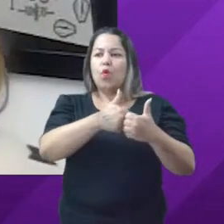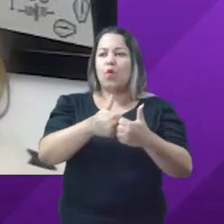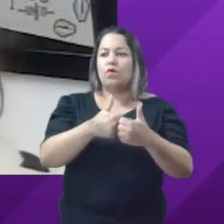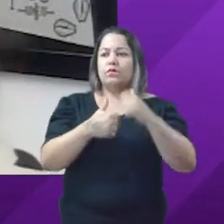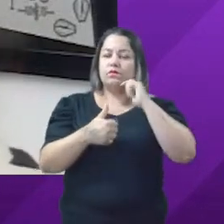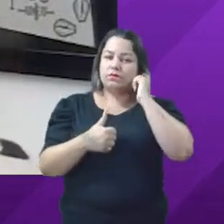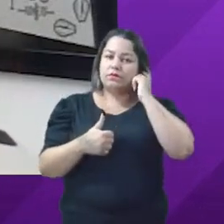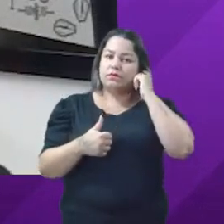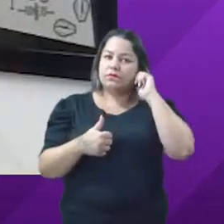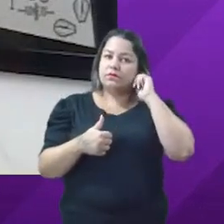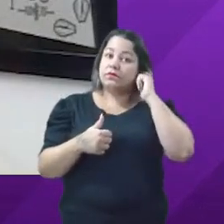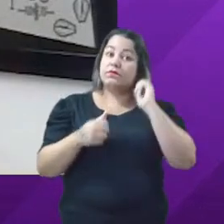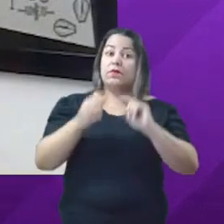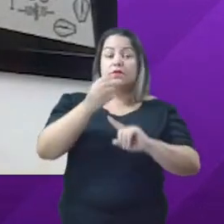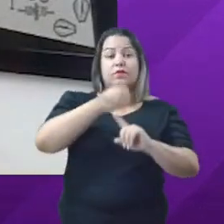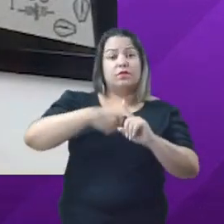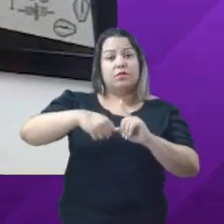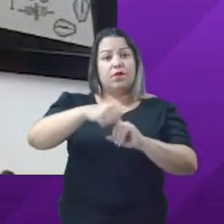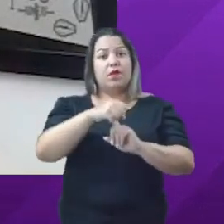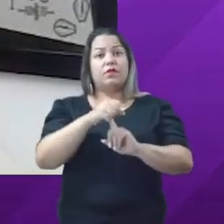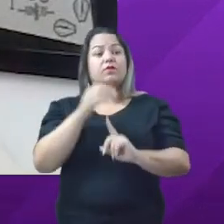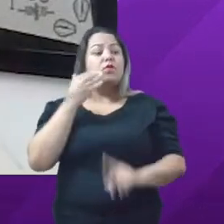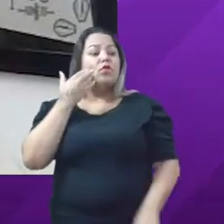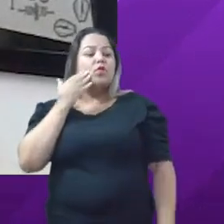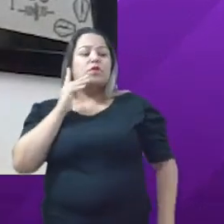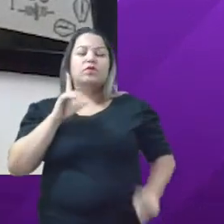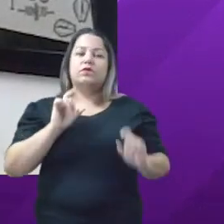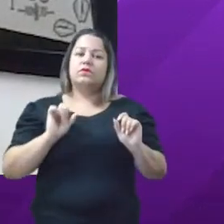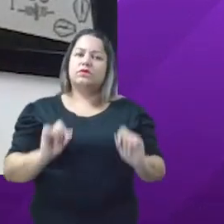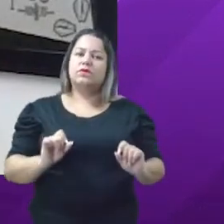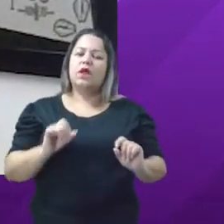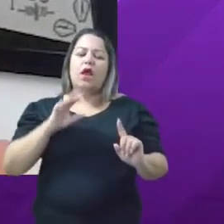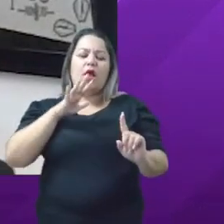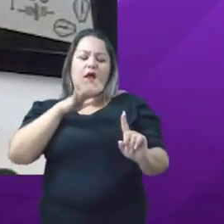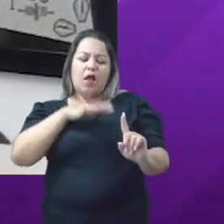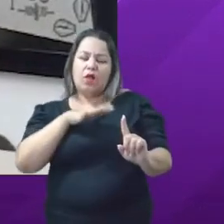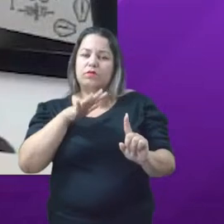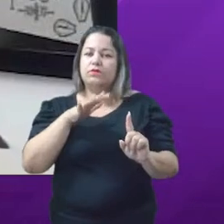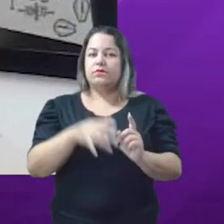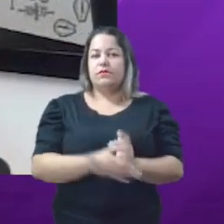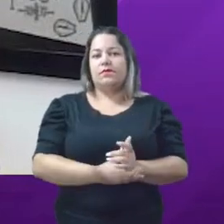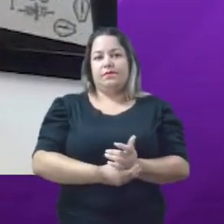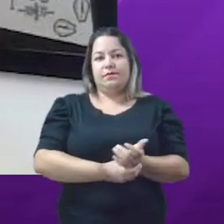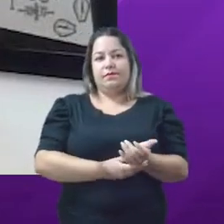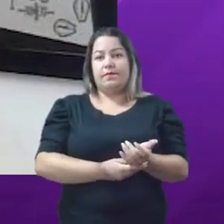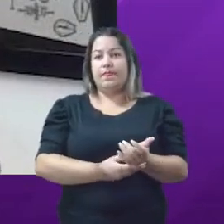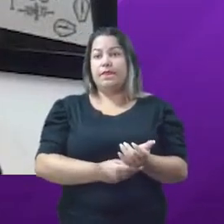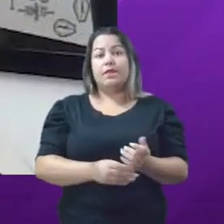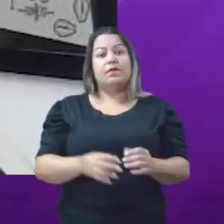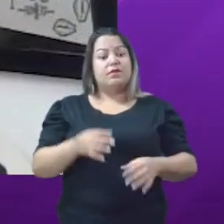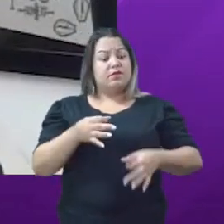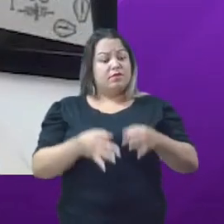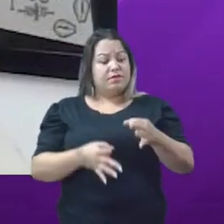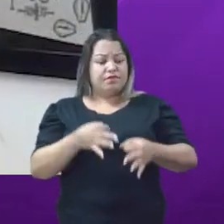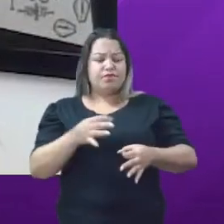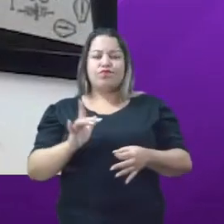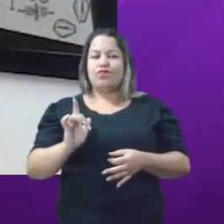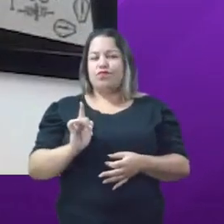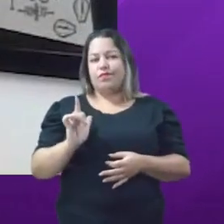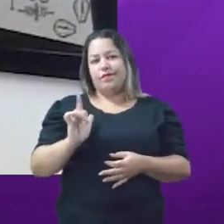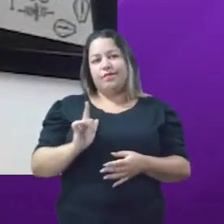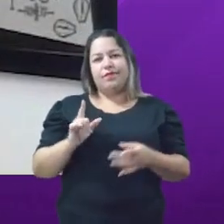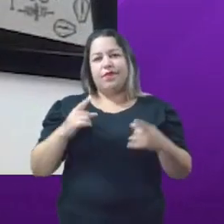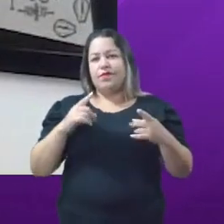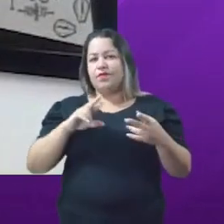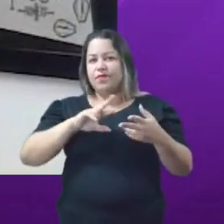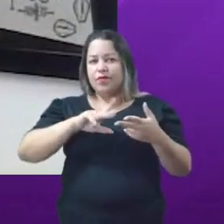da sociedade. Elas são vistas como uma posição de submissão, de subalternização, são julgadas e são vítimas